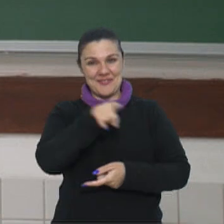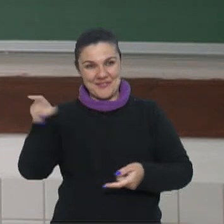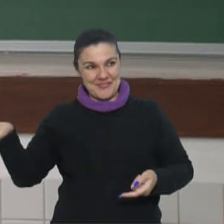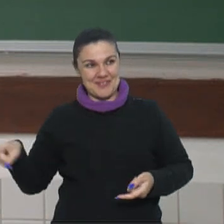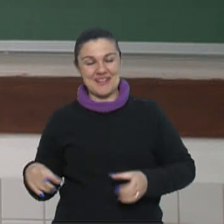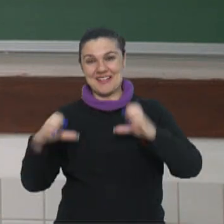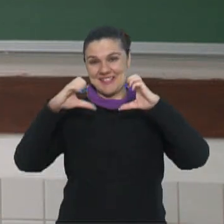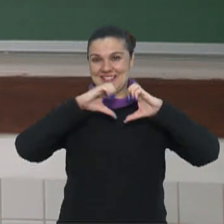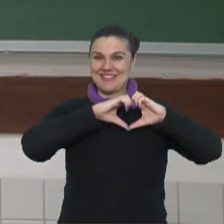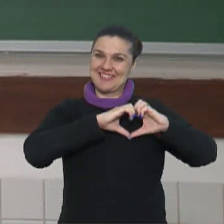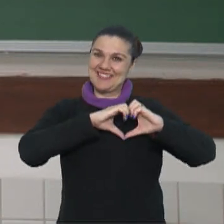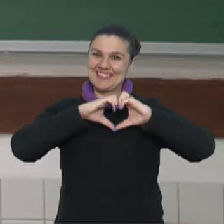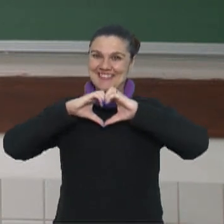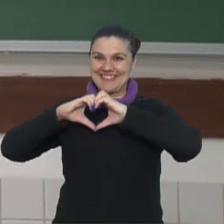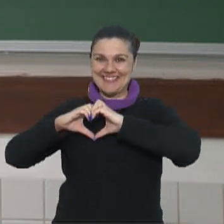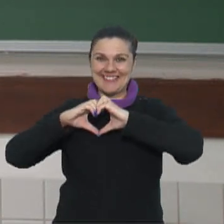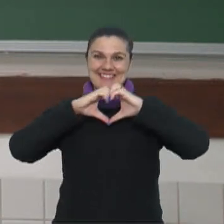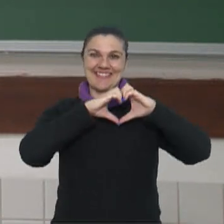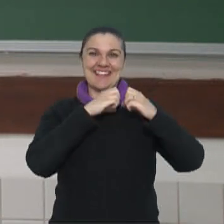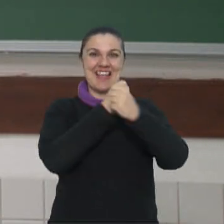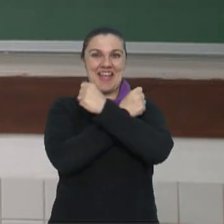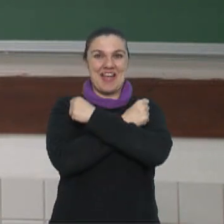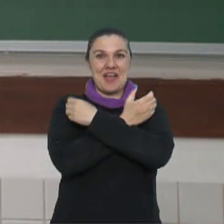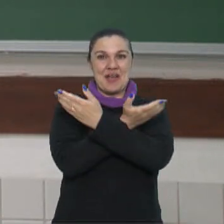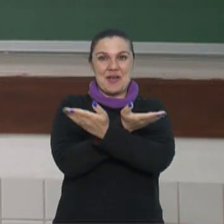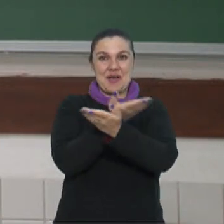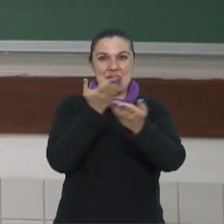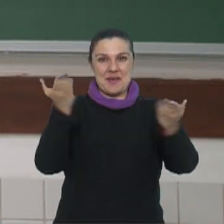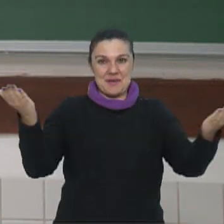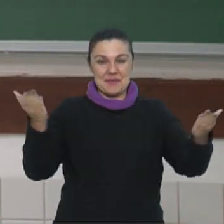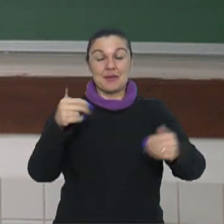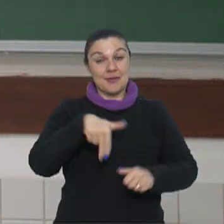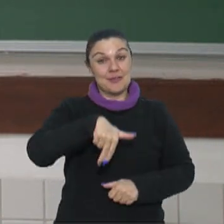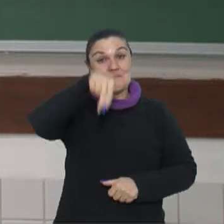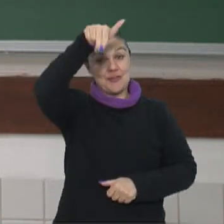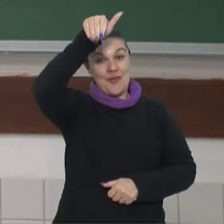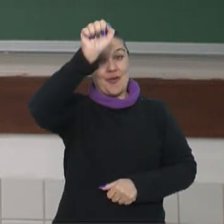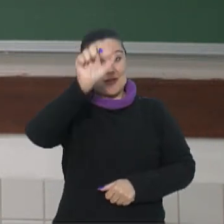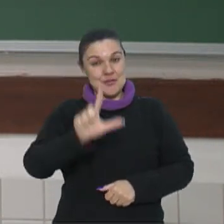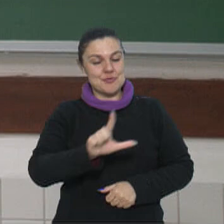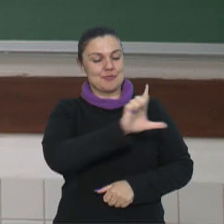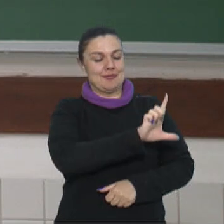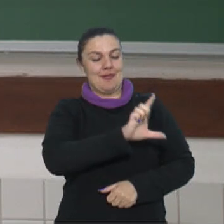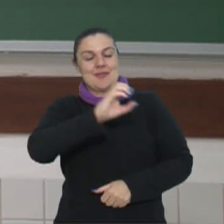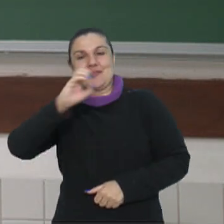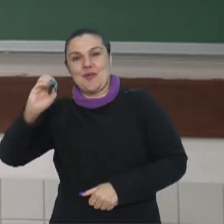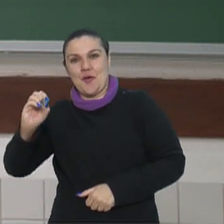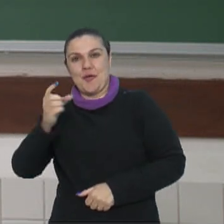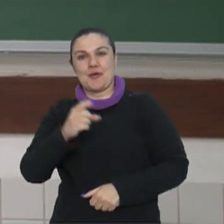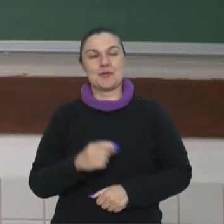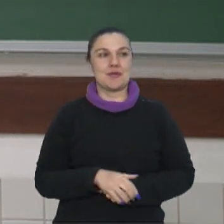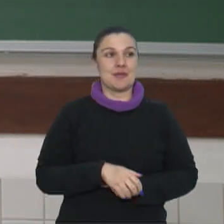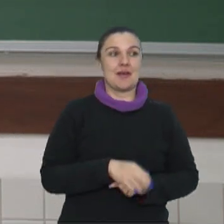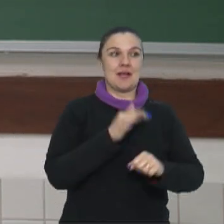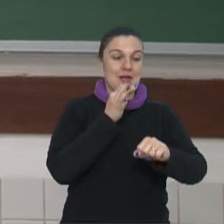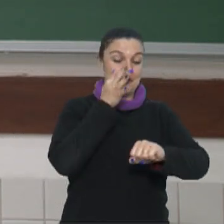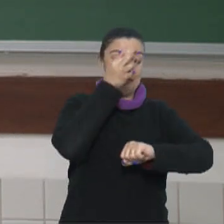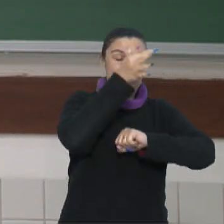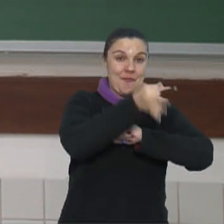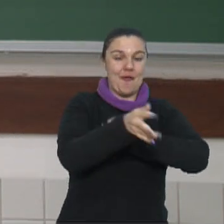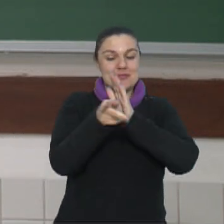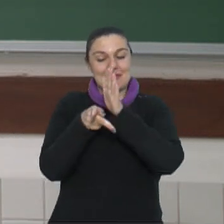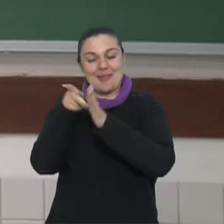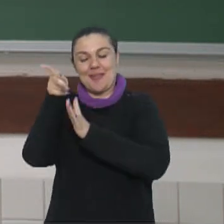vocês novamente. Mandar um abração. Do norte ao sul, do leste ao oeste do Paraná, como diz o outro, de Foz do Iguaçu a